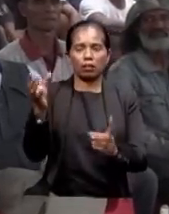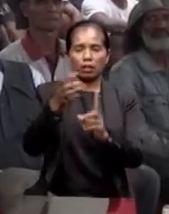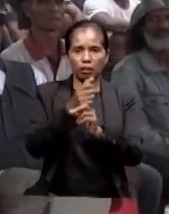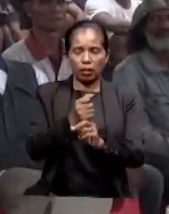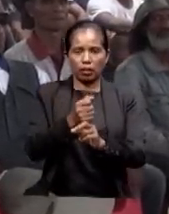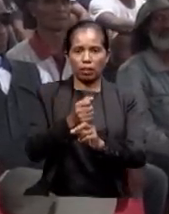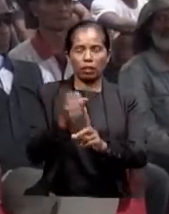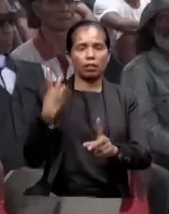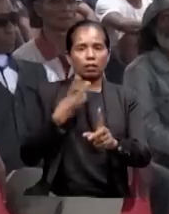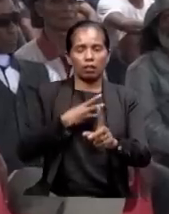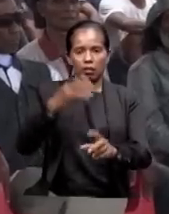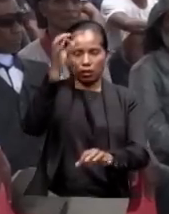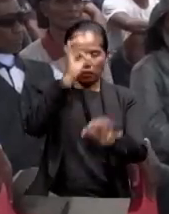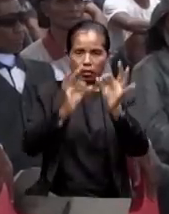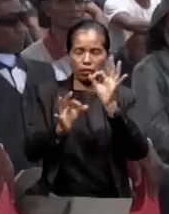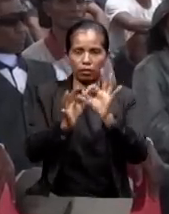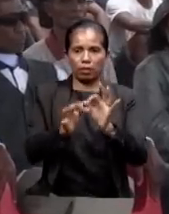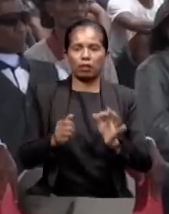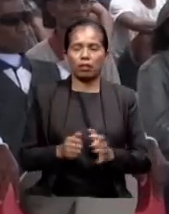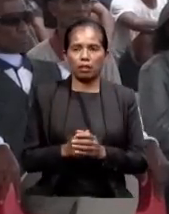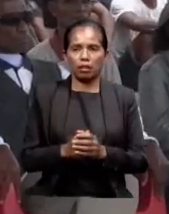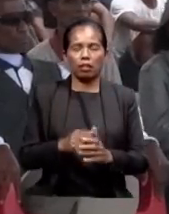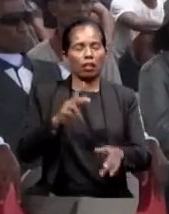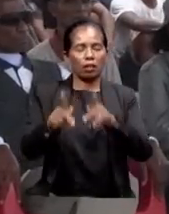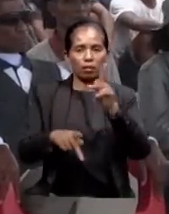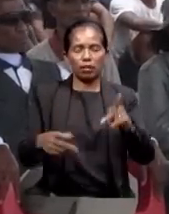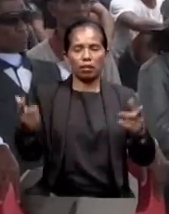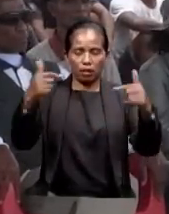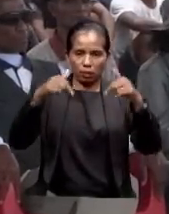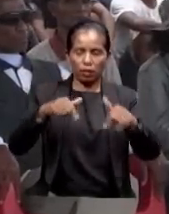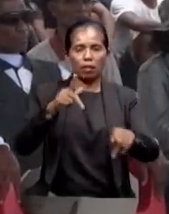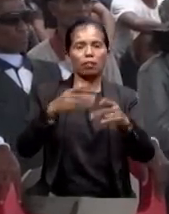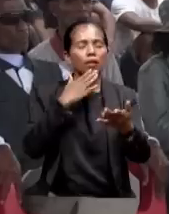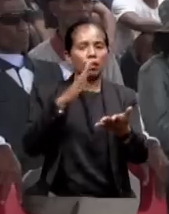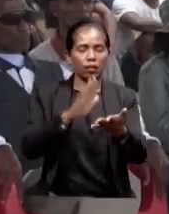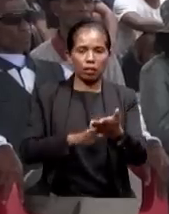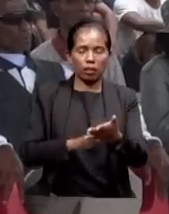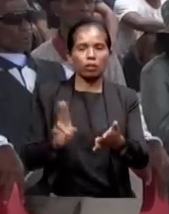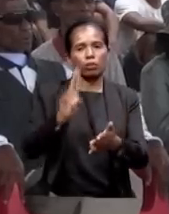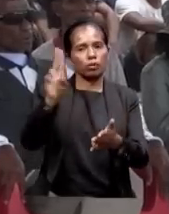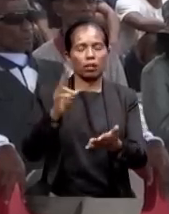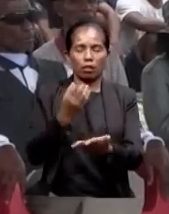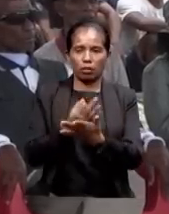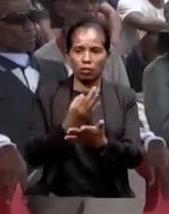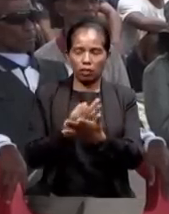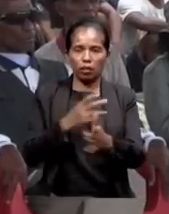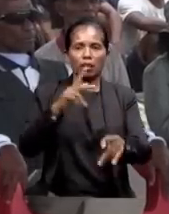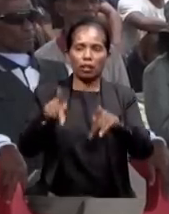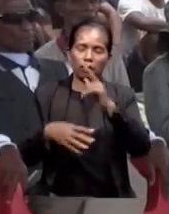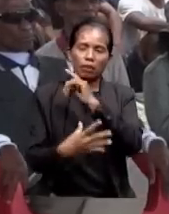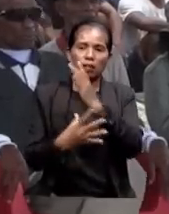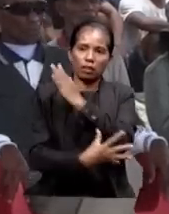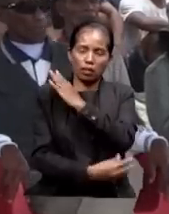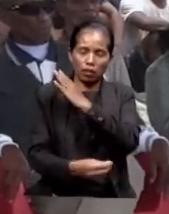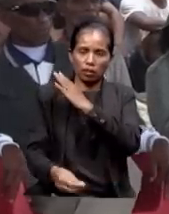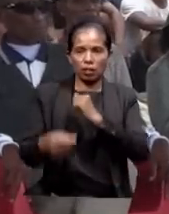Na bele, povo será mai, em a tira, joga ela ao sal. Povo que tira nele a luz, tambal